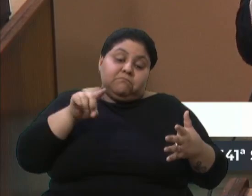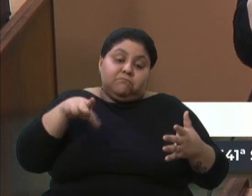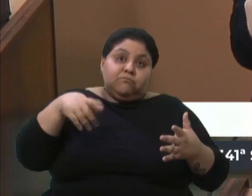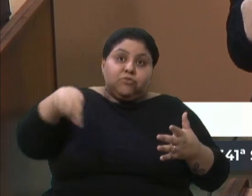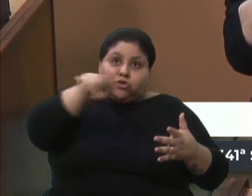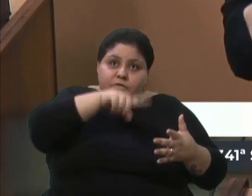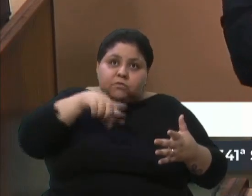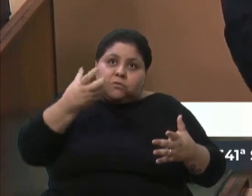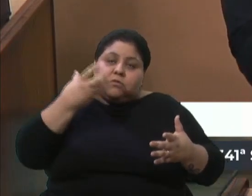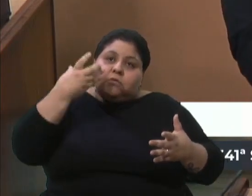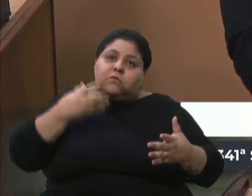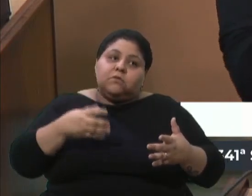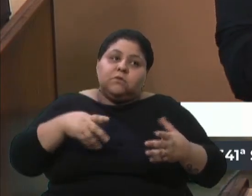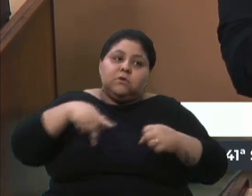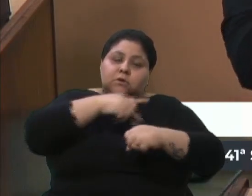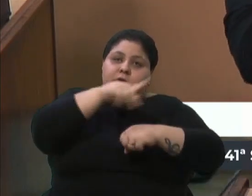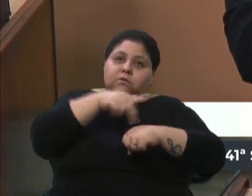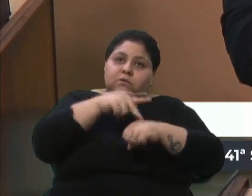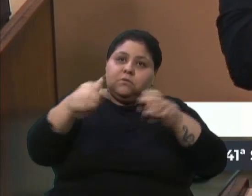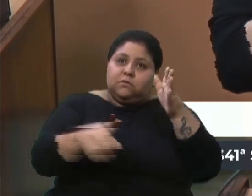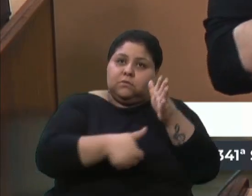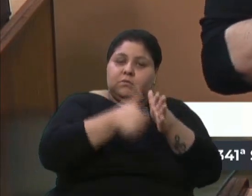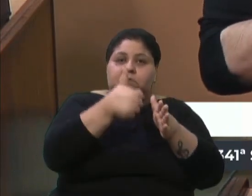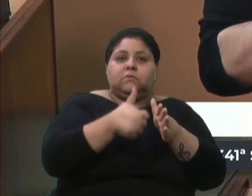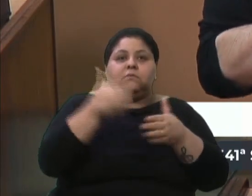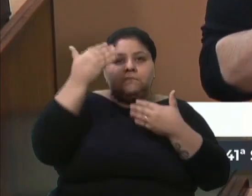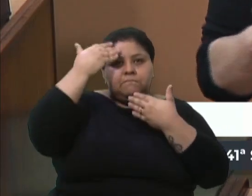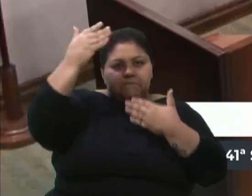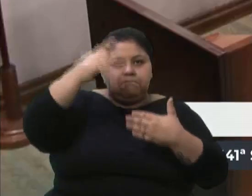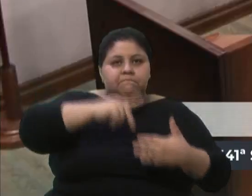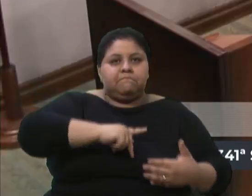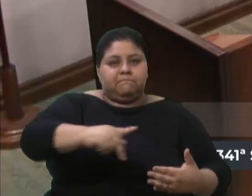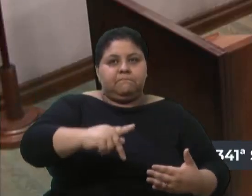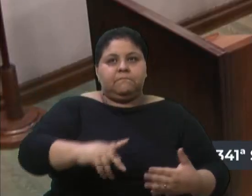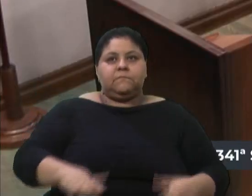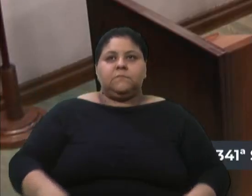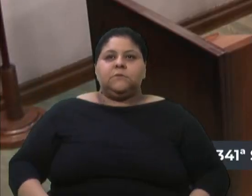melhor, nós Peço temos a que palavra, pensar senhor nisso presidente. também. Obrigada, senhor presidente. Obrigado.